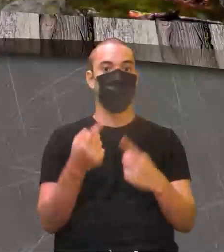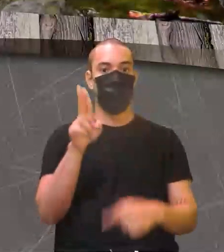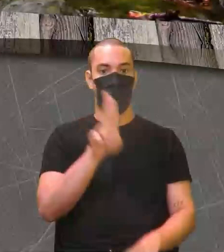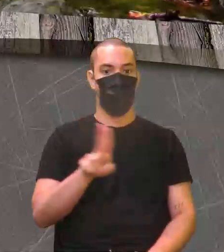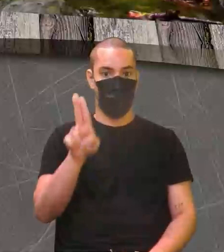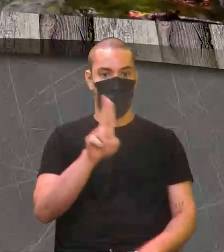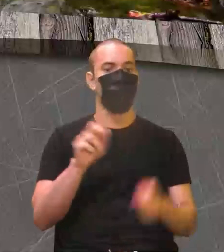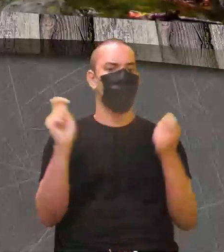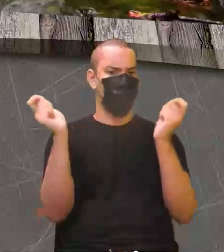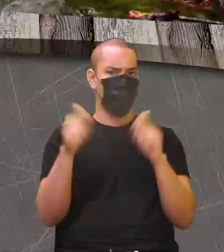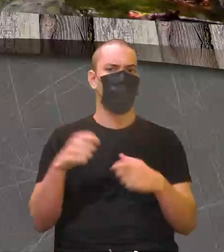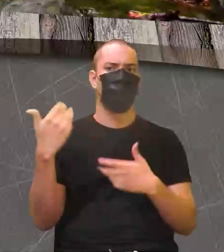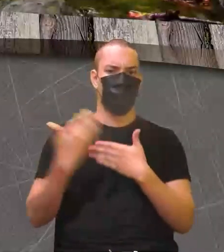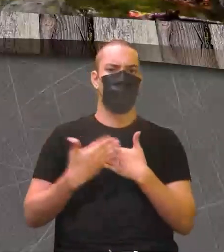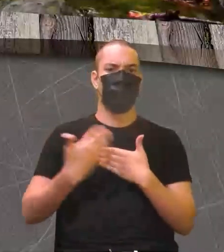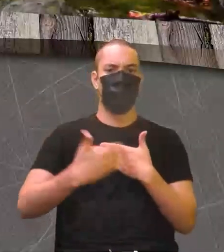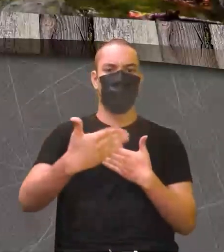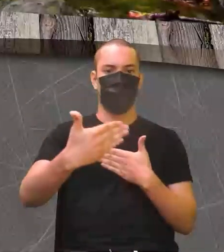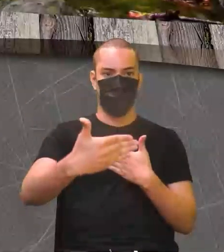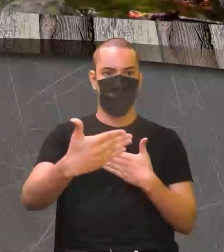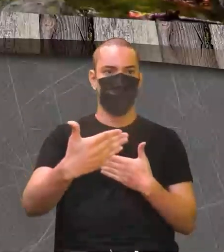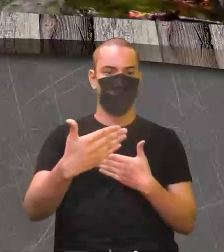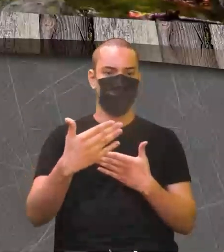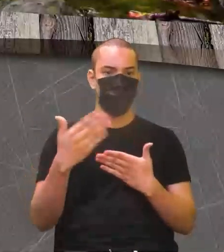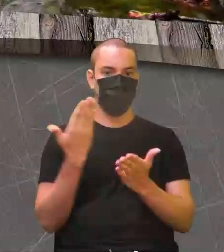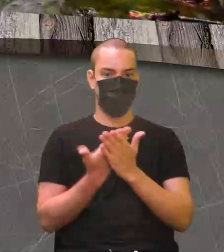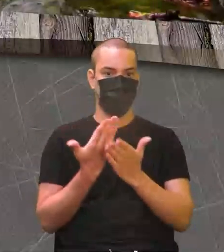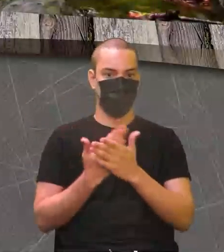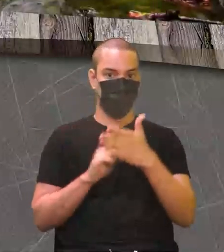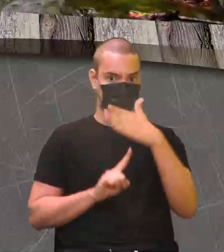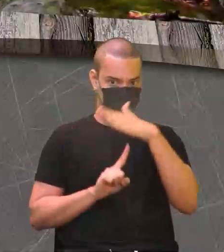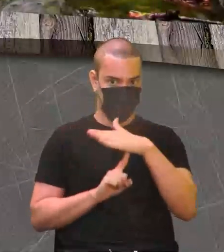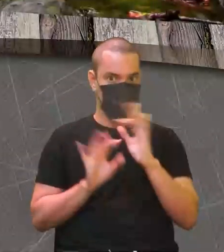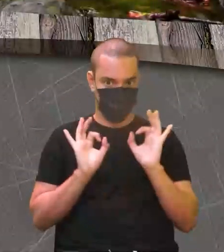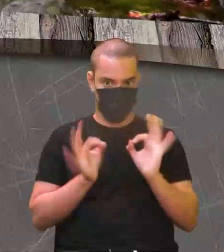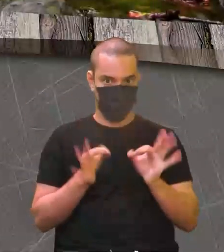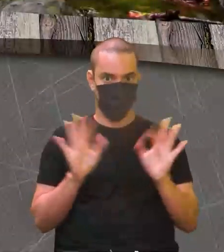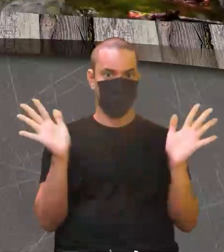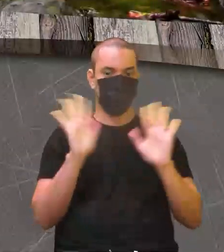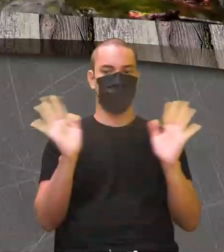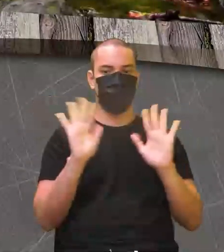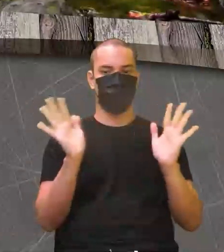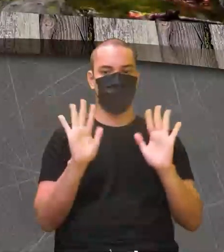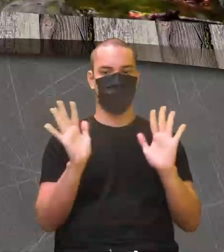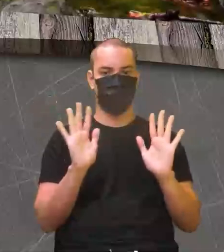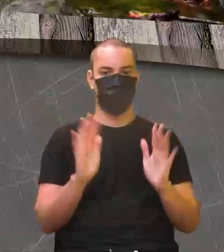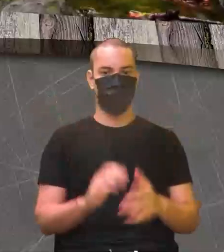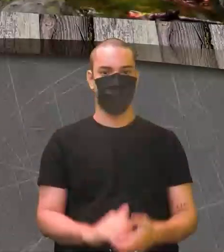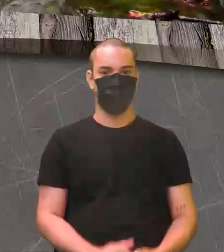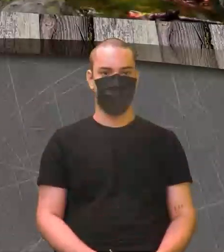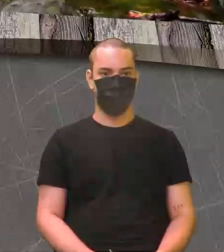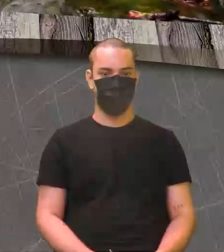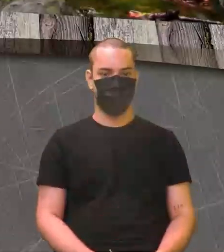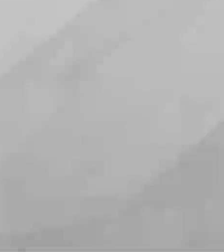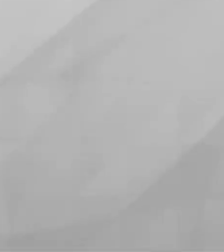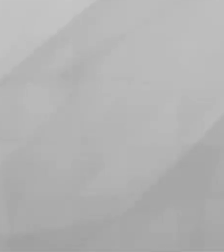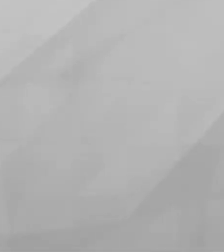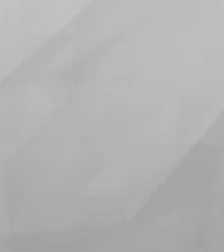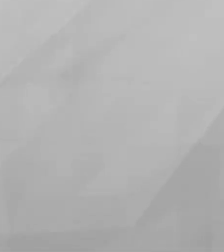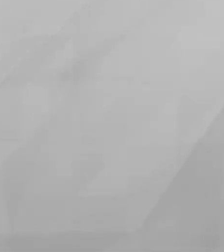a probabilidade várias vezes ainda durante essa unidade 1, tá bom? Tchau, tchau para vocês. Valeu!